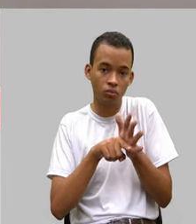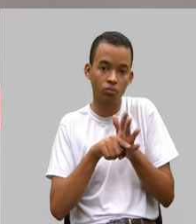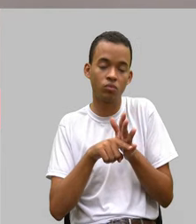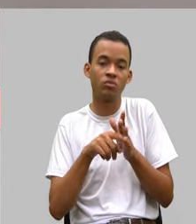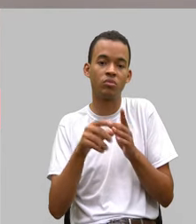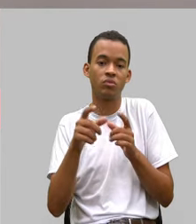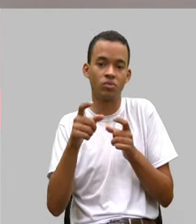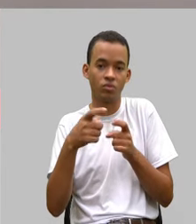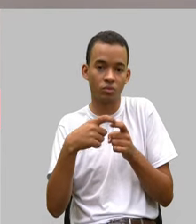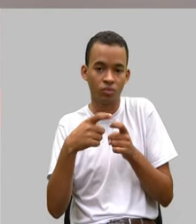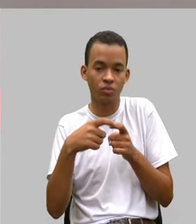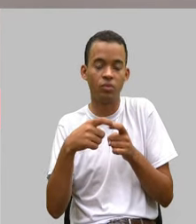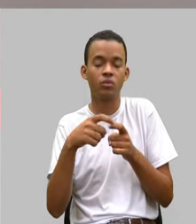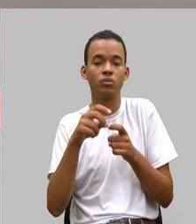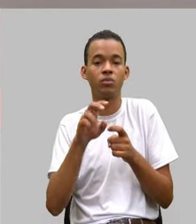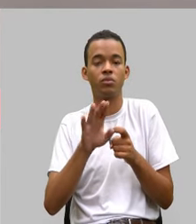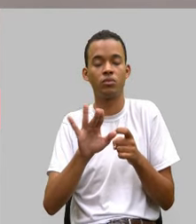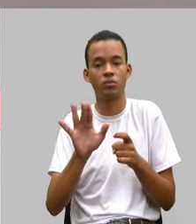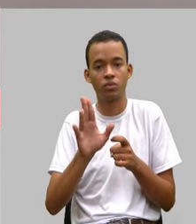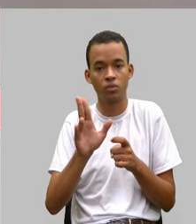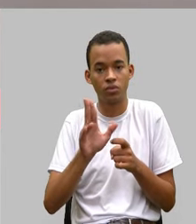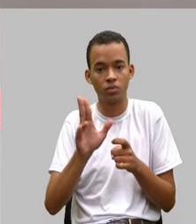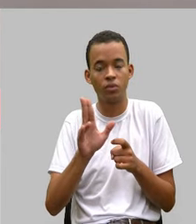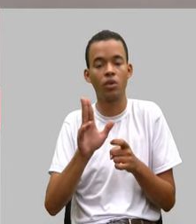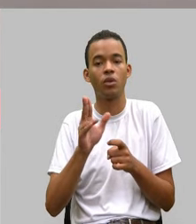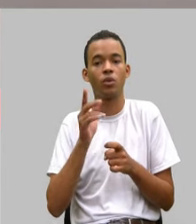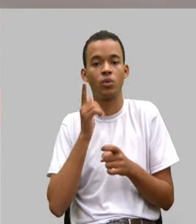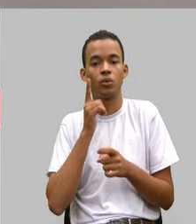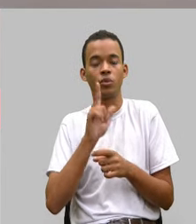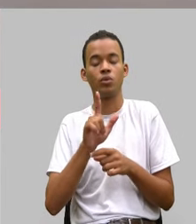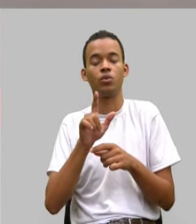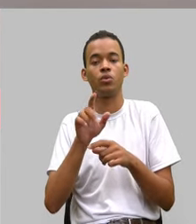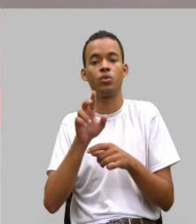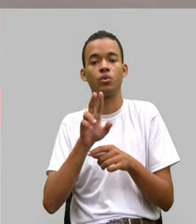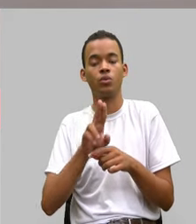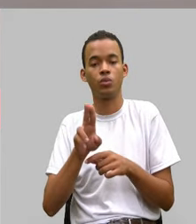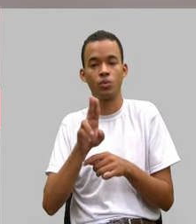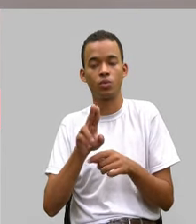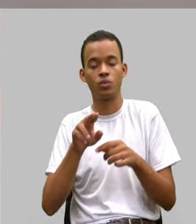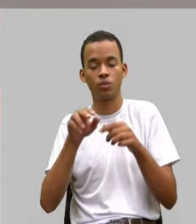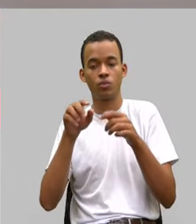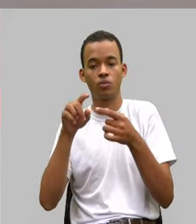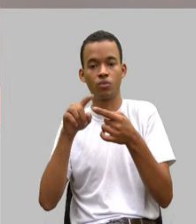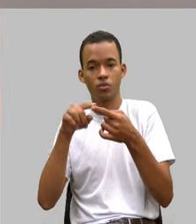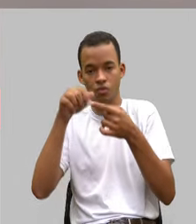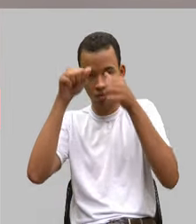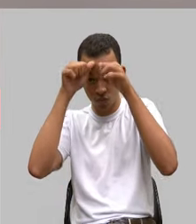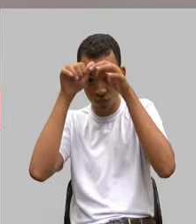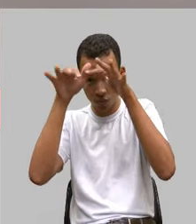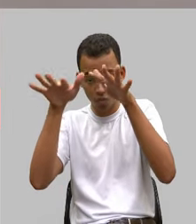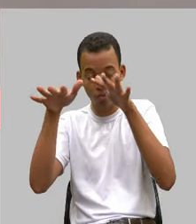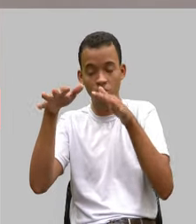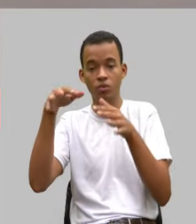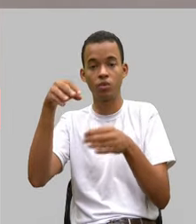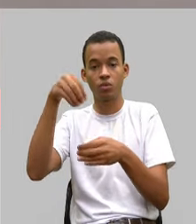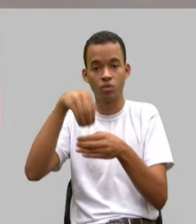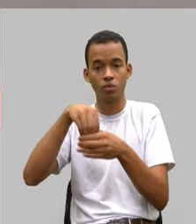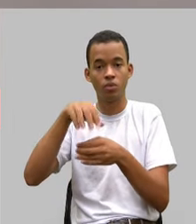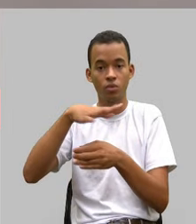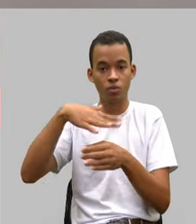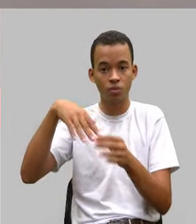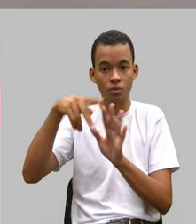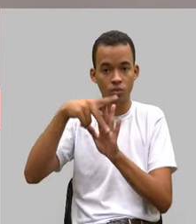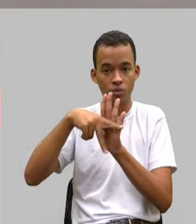cannabis medicinal no tratamento dos sintomas do autismo envolvido em projetos de educação e qualificação